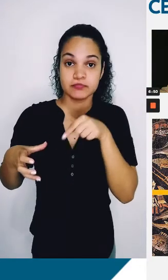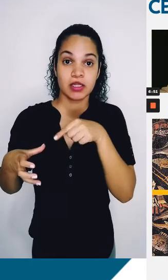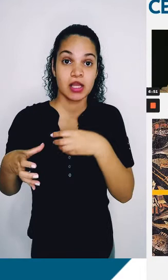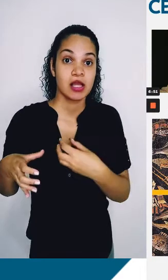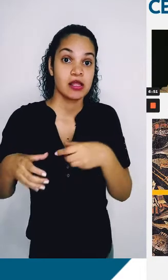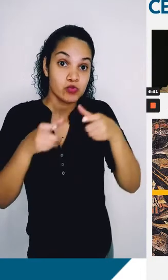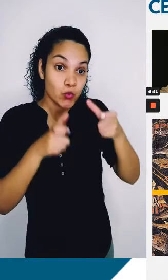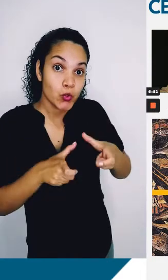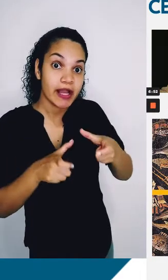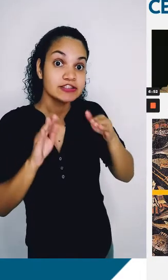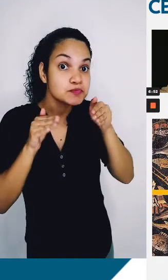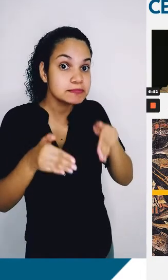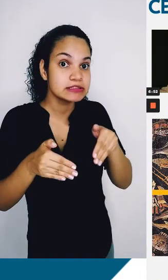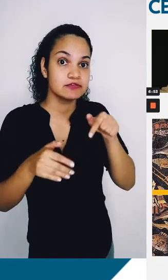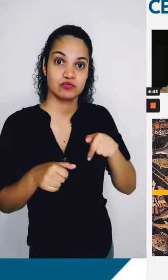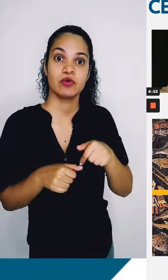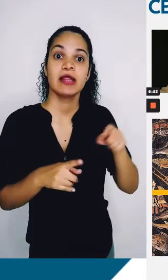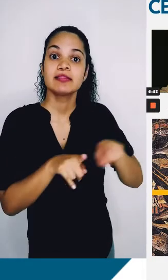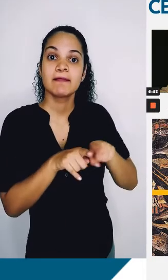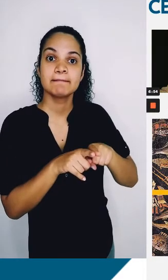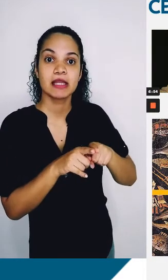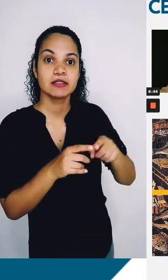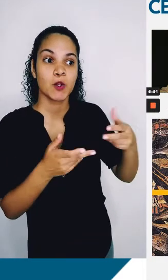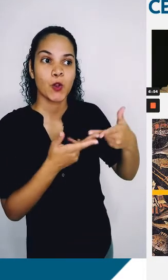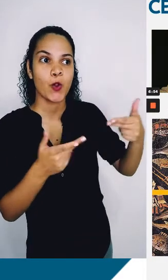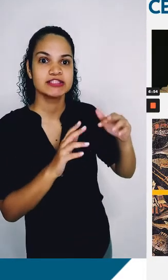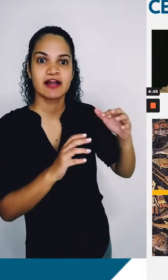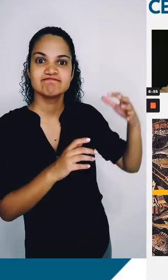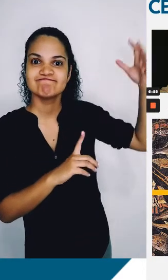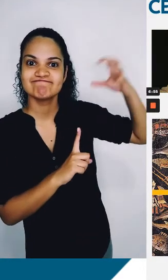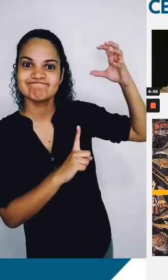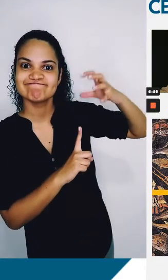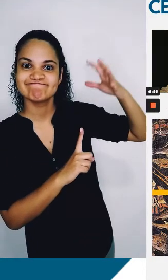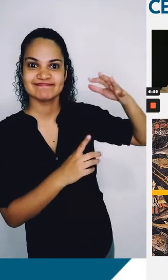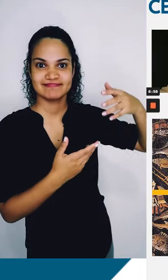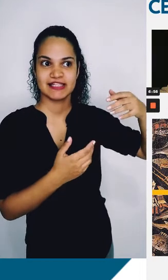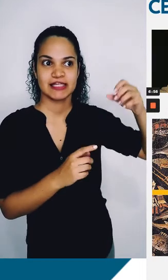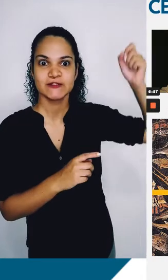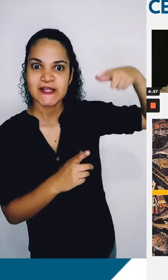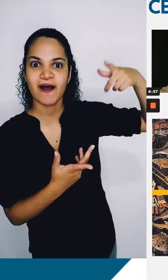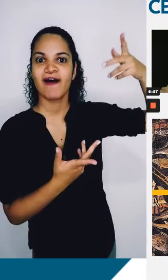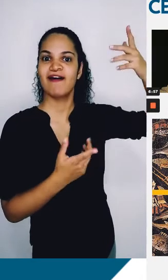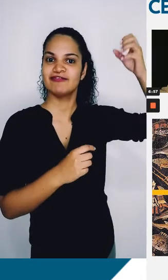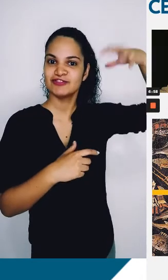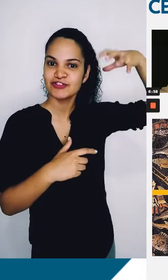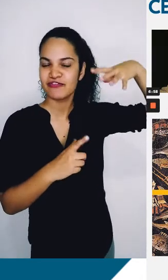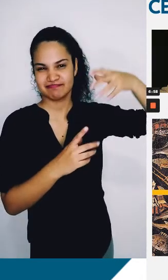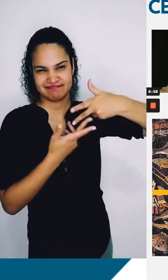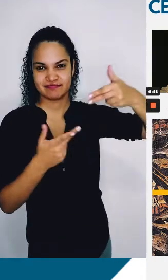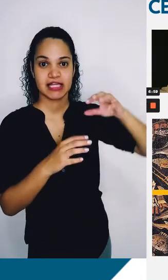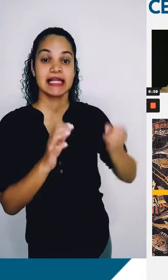as condições físicas, químicas ou fatores abióticos dessa região, forma-se um